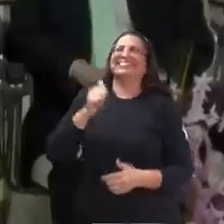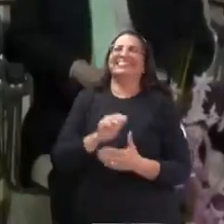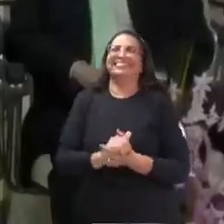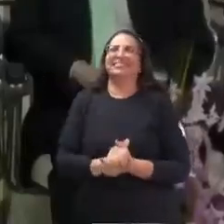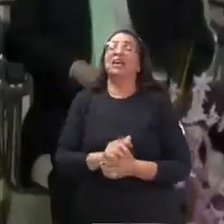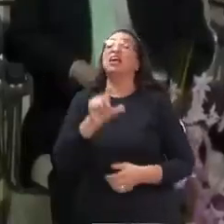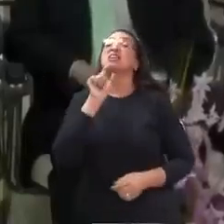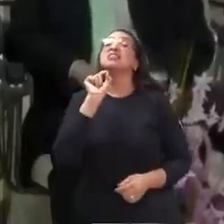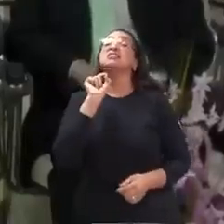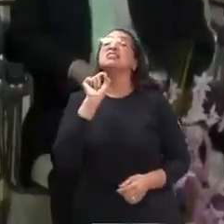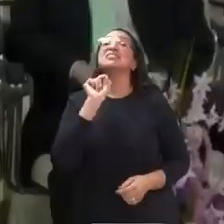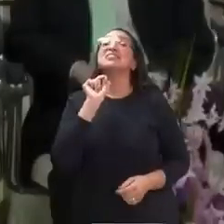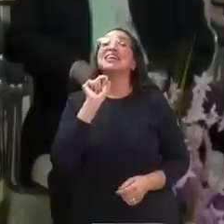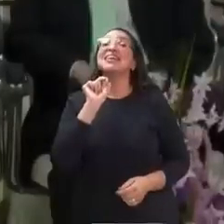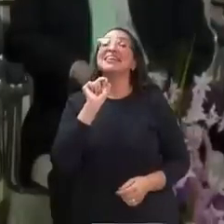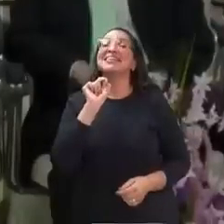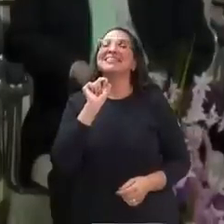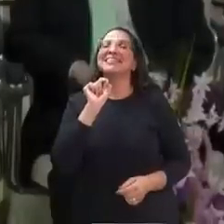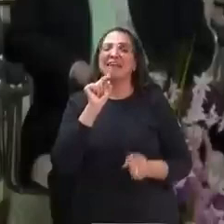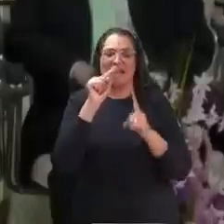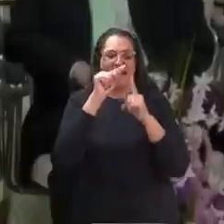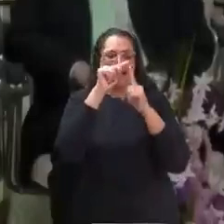O projeto vai se desenvolver.